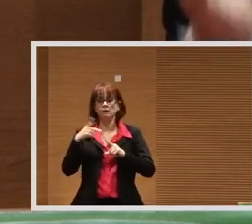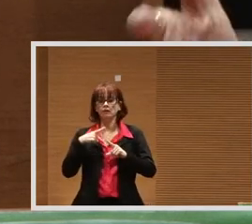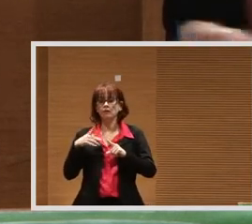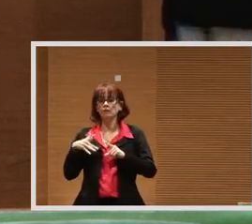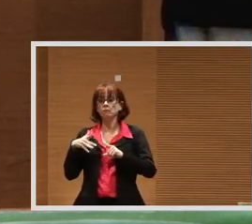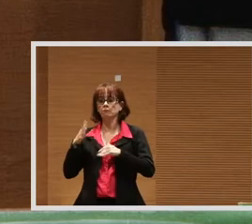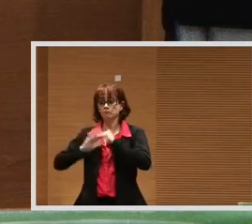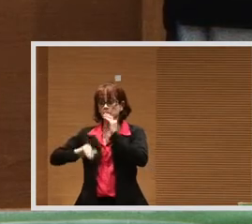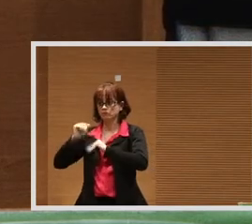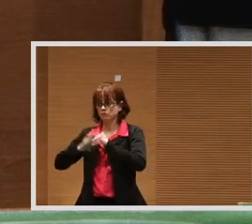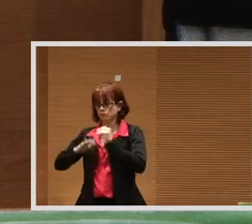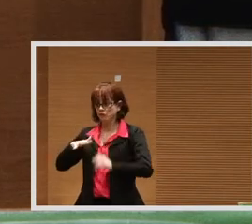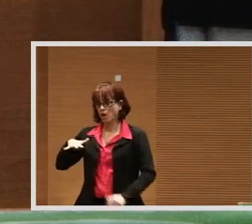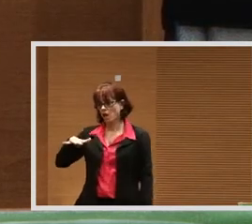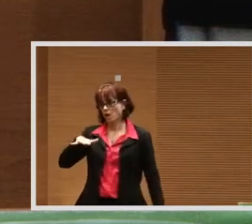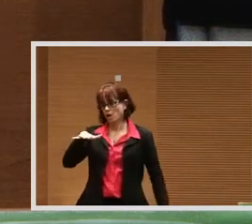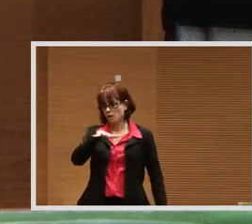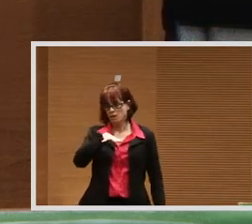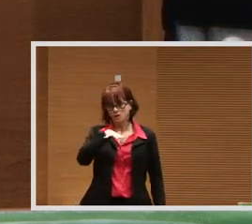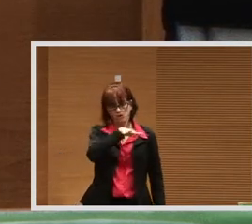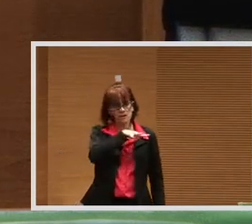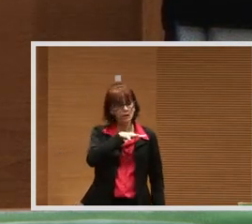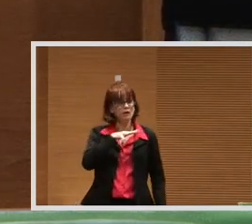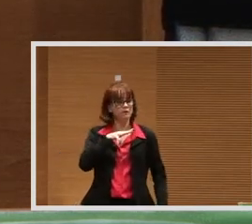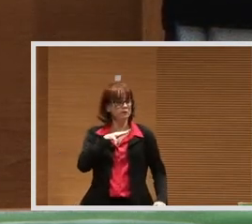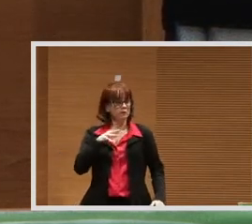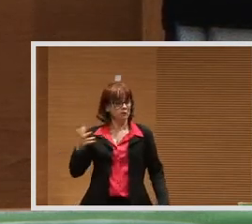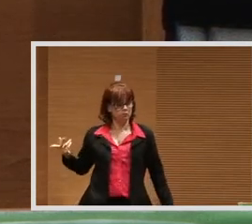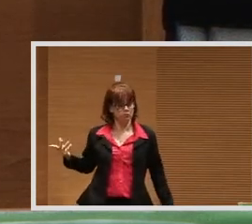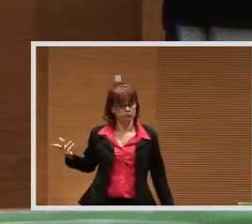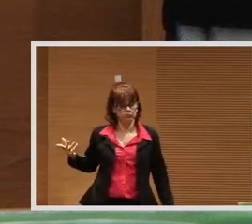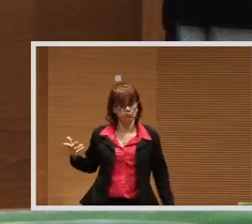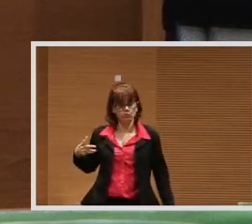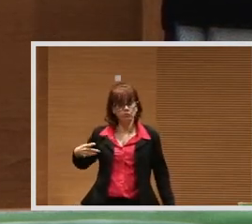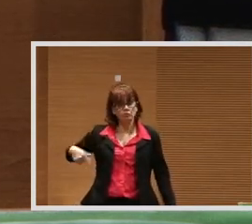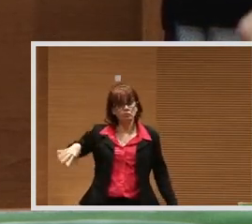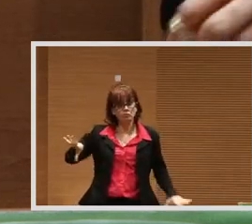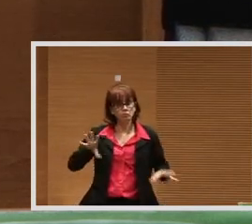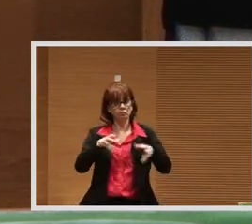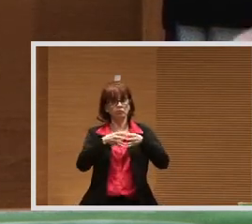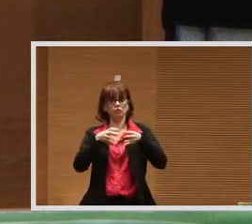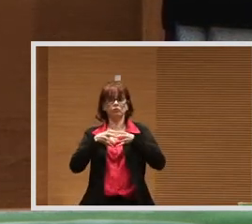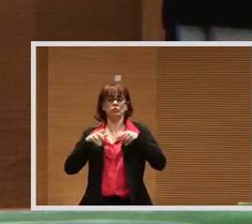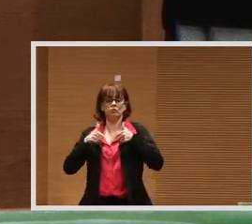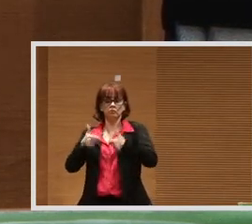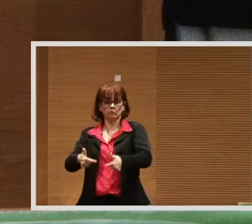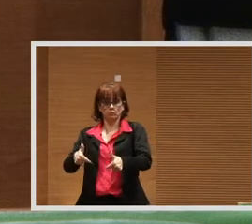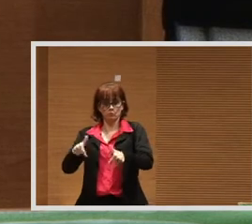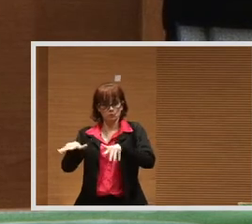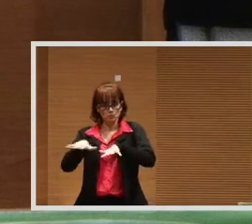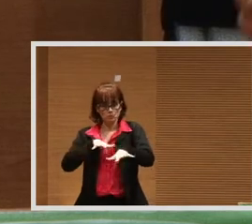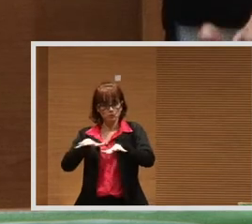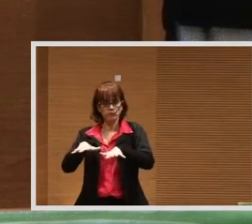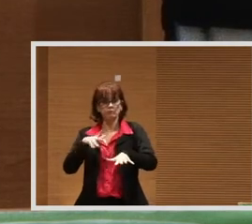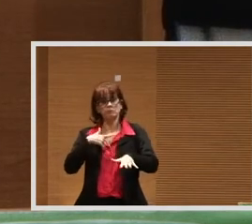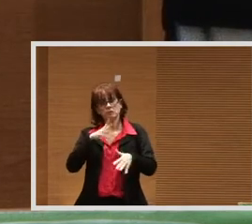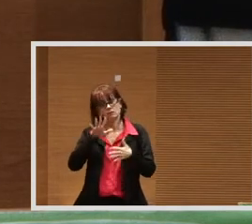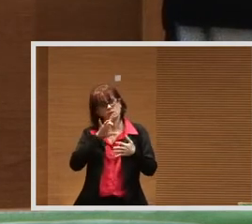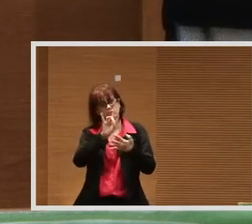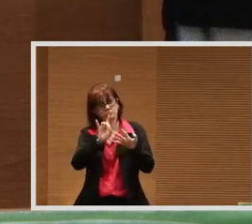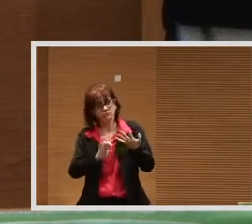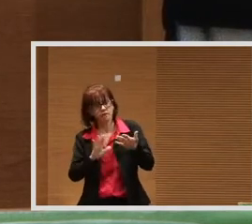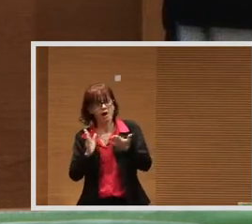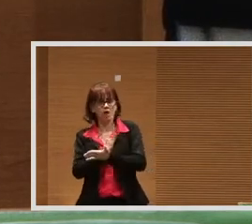movimento, discute essas questões e tenta encontrar algumas soluções que são muitas vezes pontuais, tem outras vezes que não são